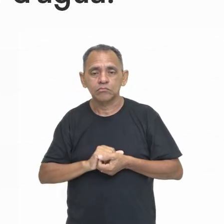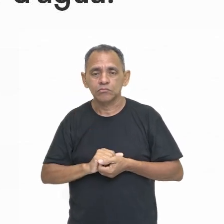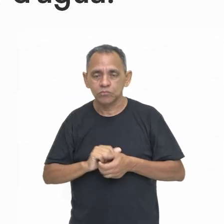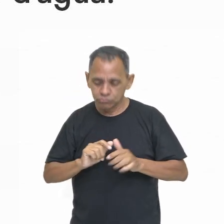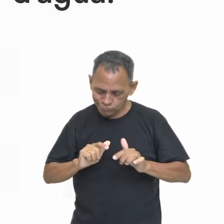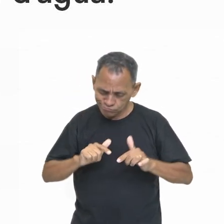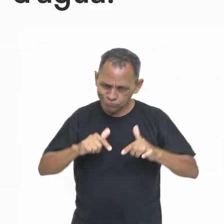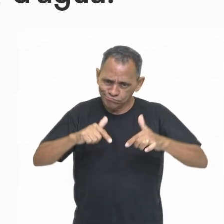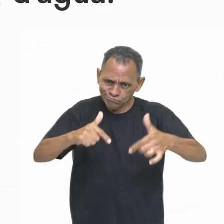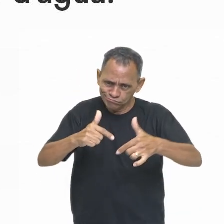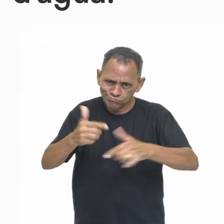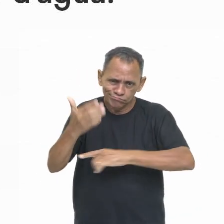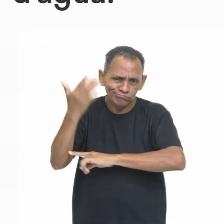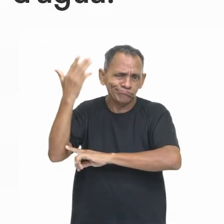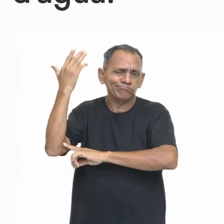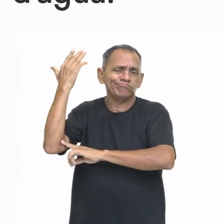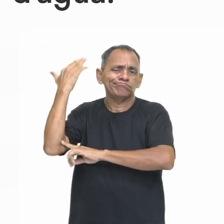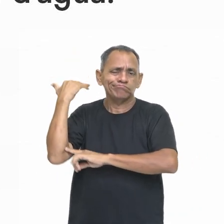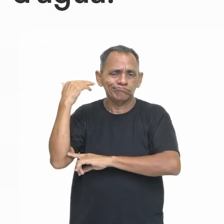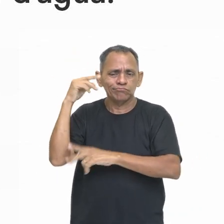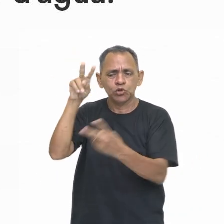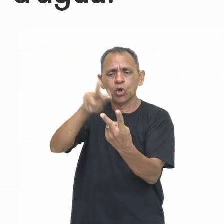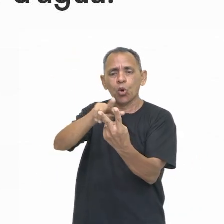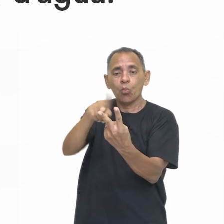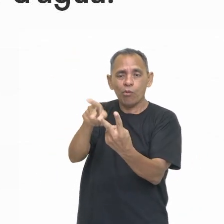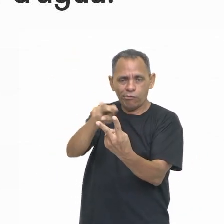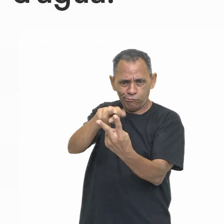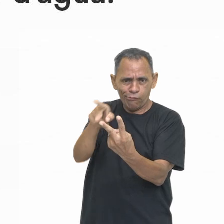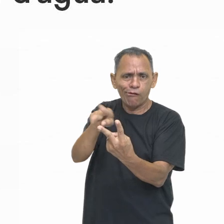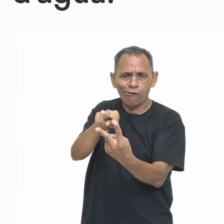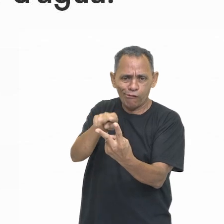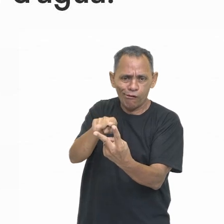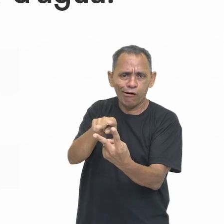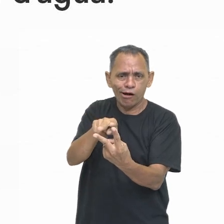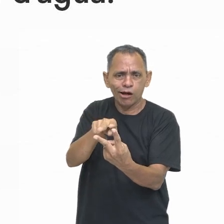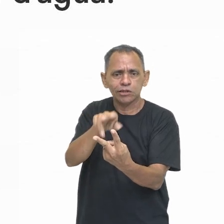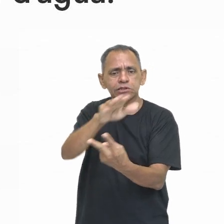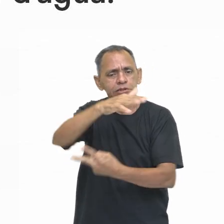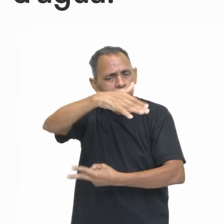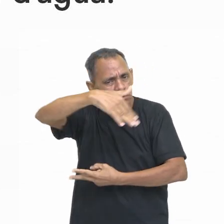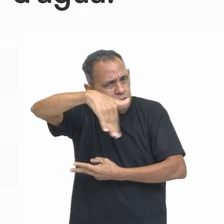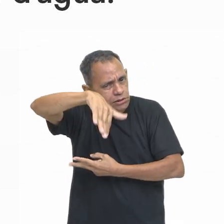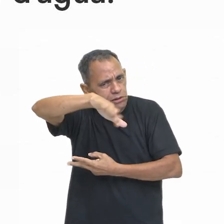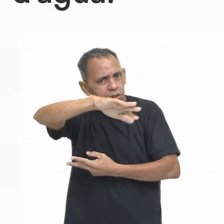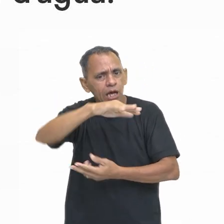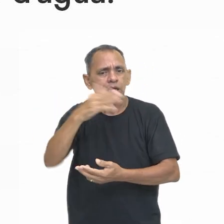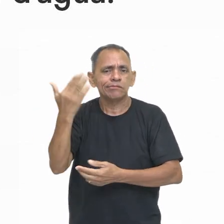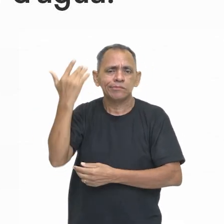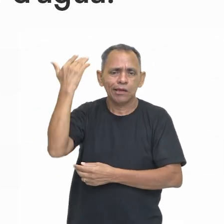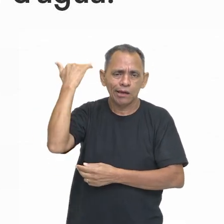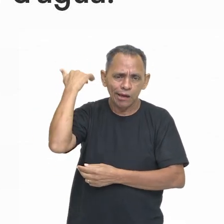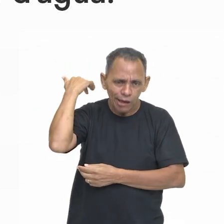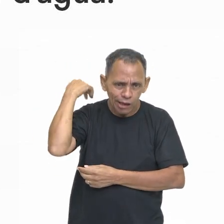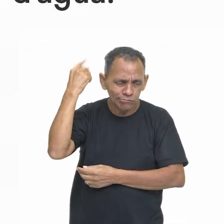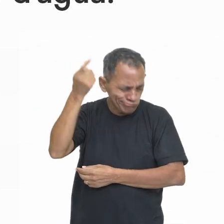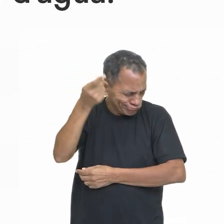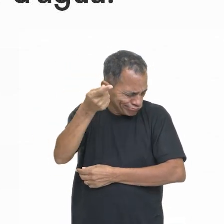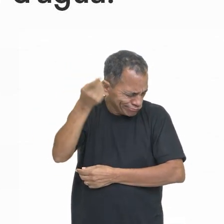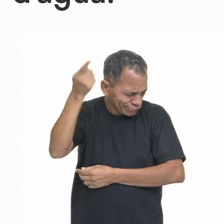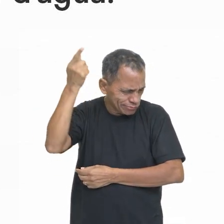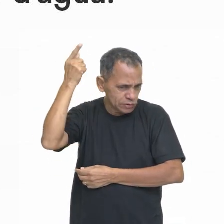gente fala em condições hipotéticas, a gente está falando naquela atmosfera primitiva, naquelas grandes quantidades de